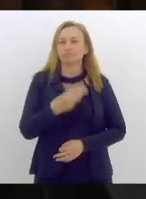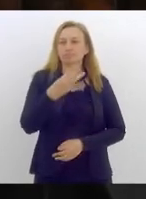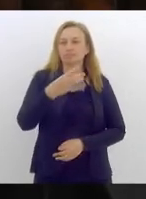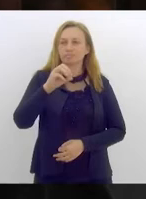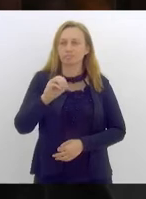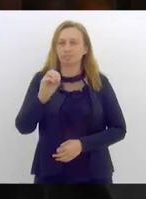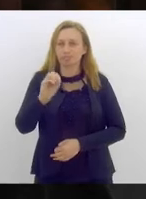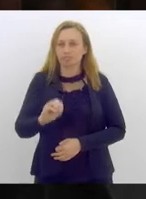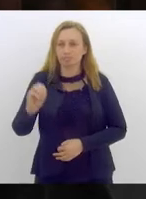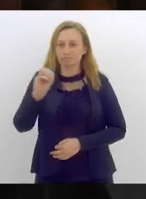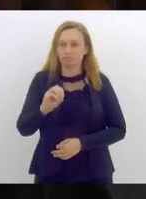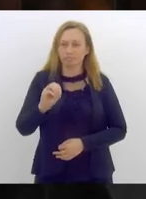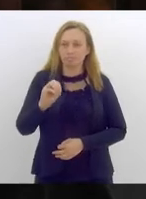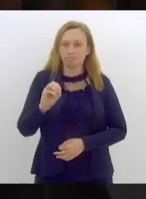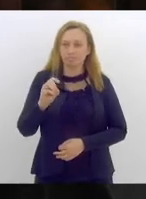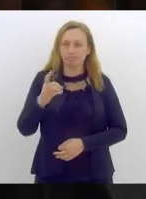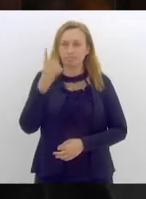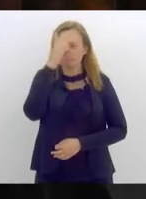de Outubro domingo